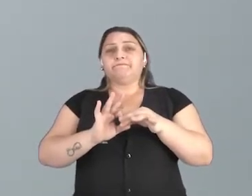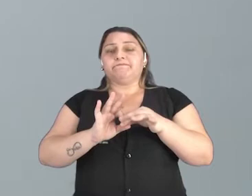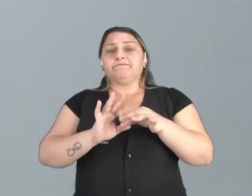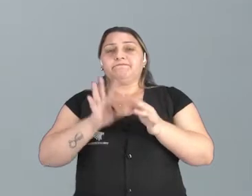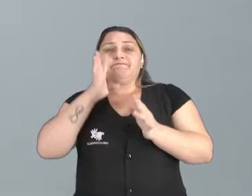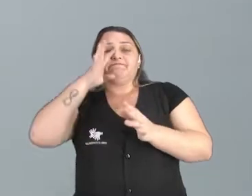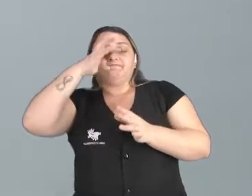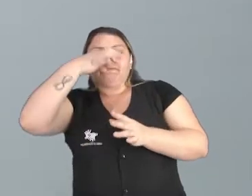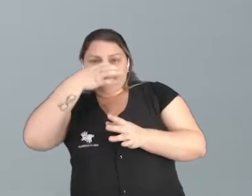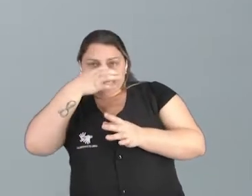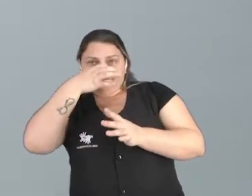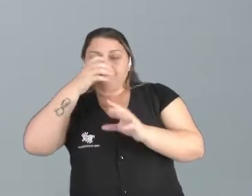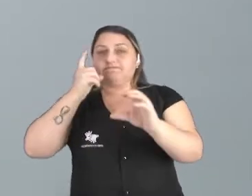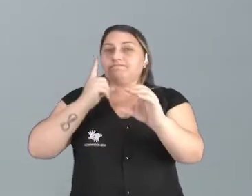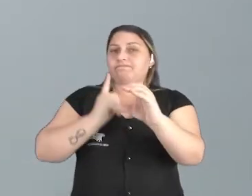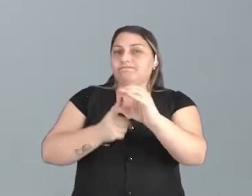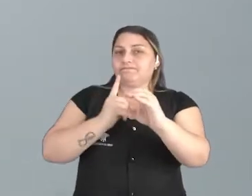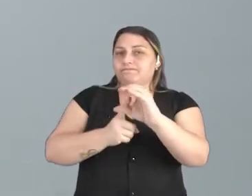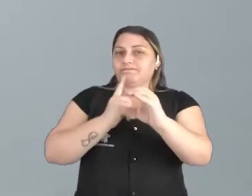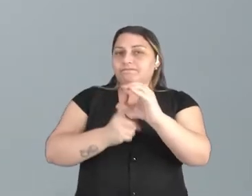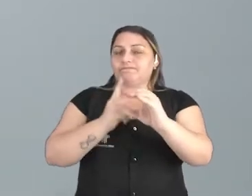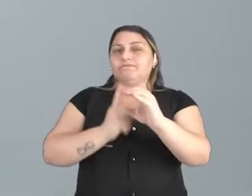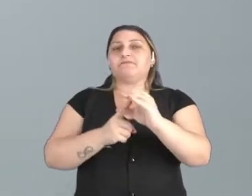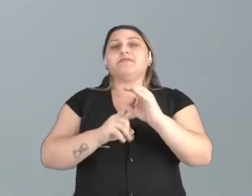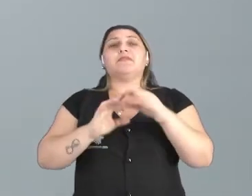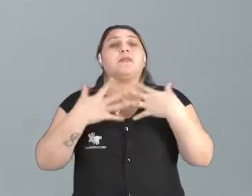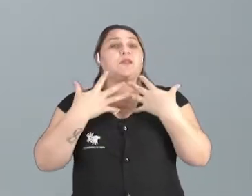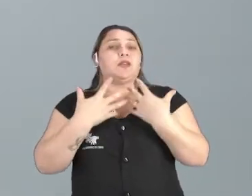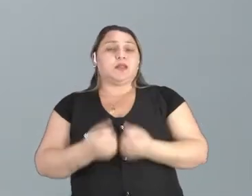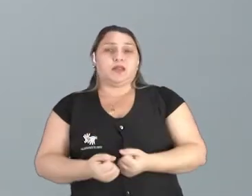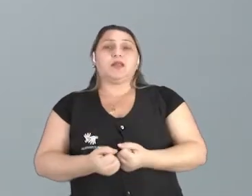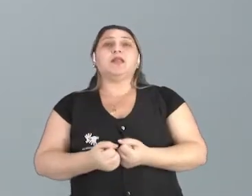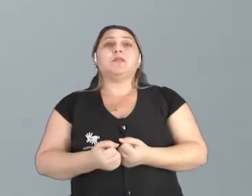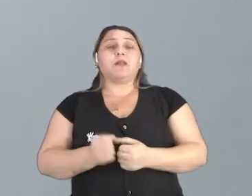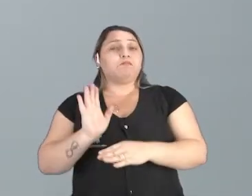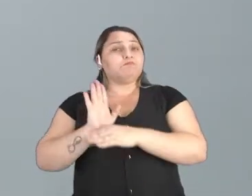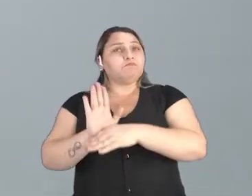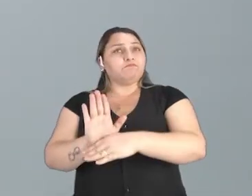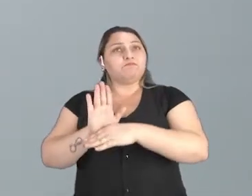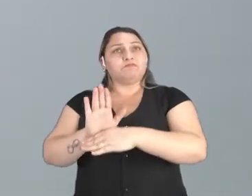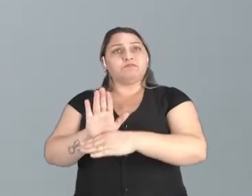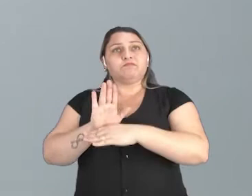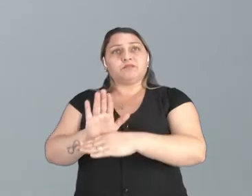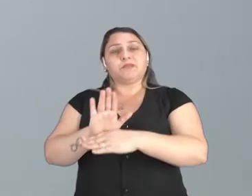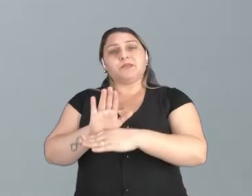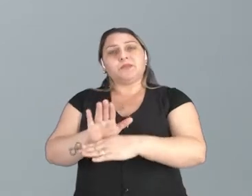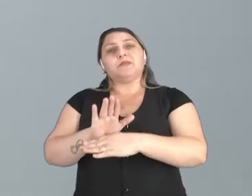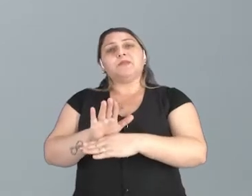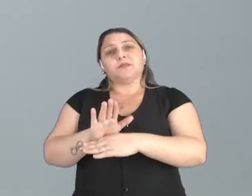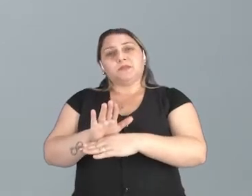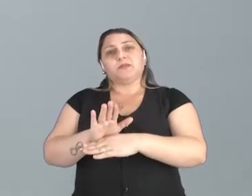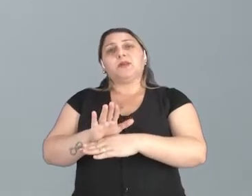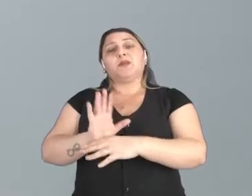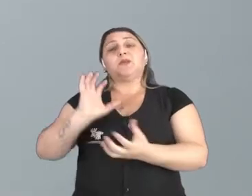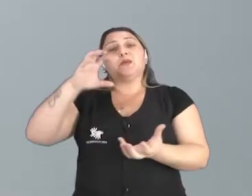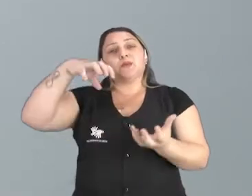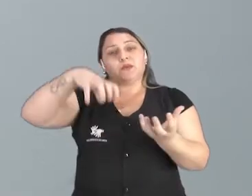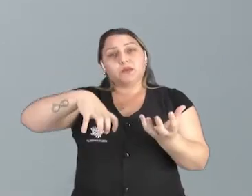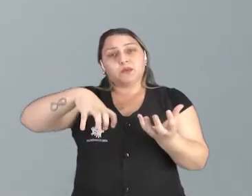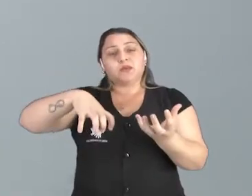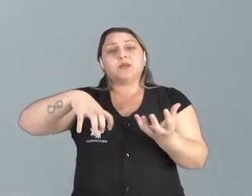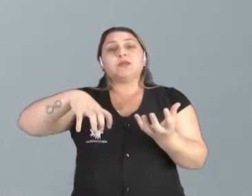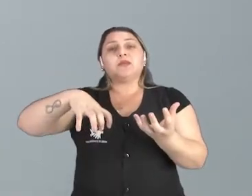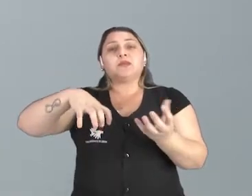isso faz com que o Jânio Quadros, ele não receba tanto assim apoio, né, no Congresso, da